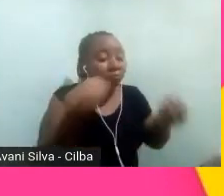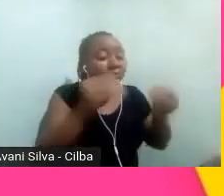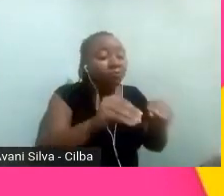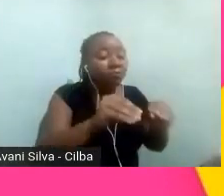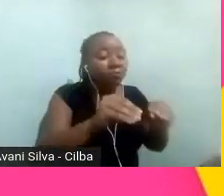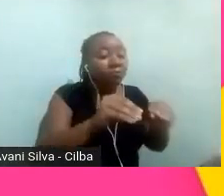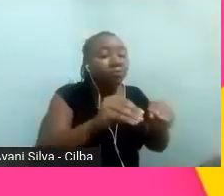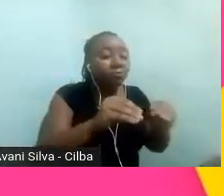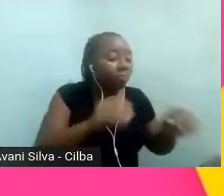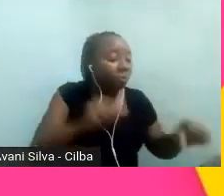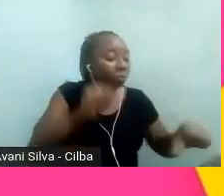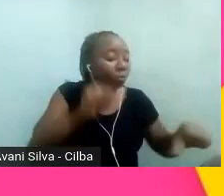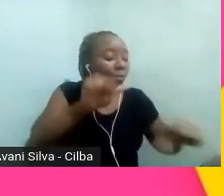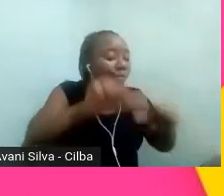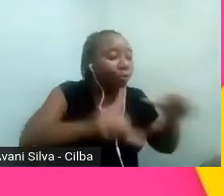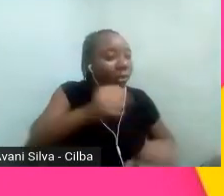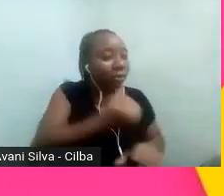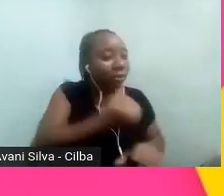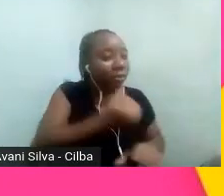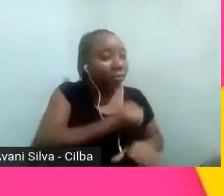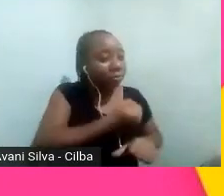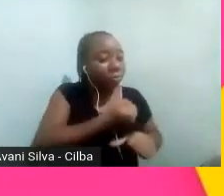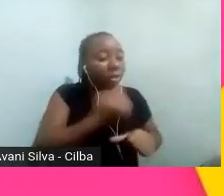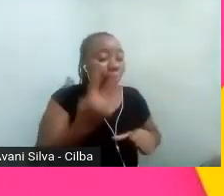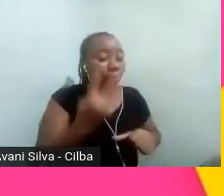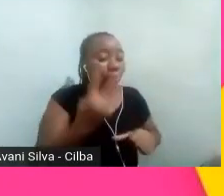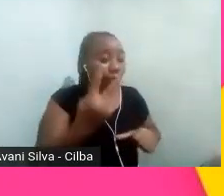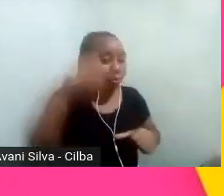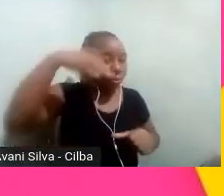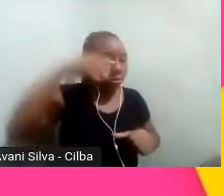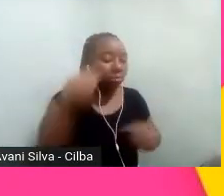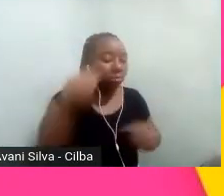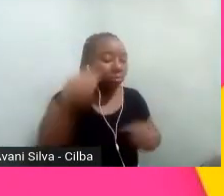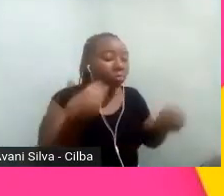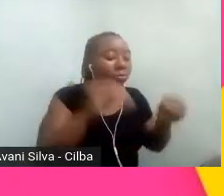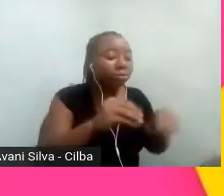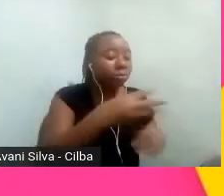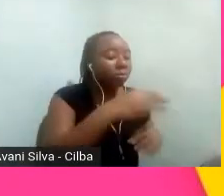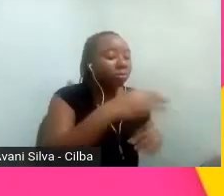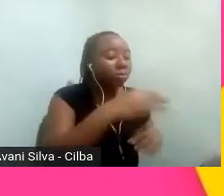Mudei os dois números para 300, gravei o código.